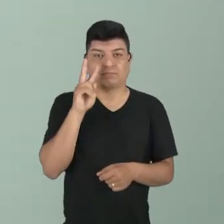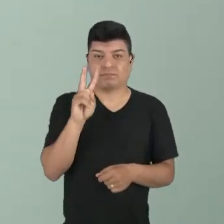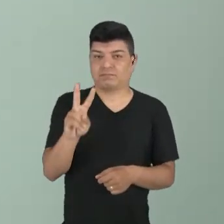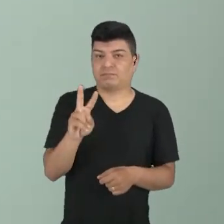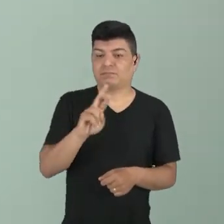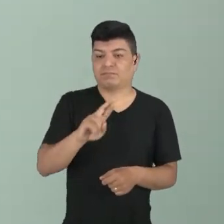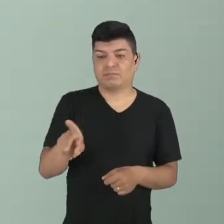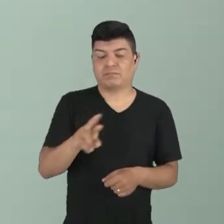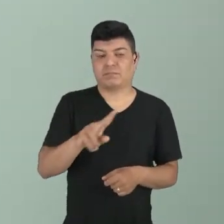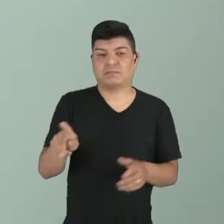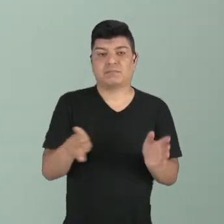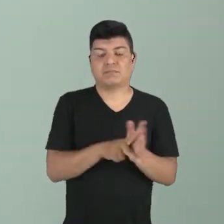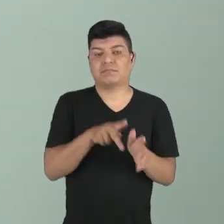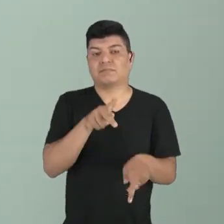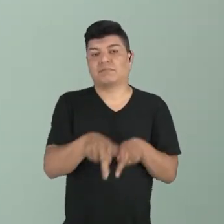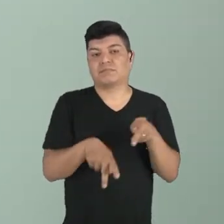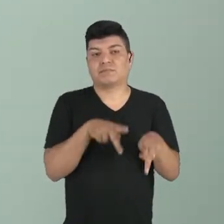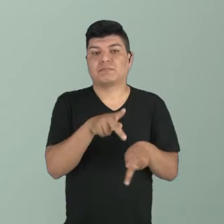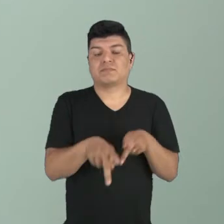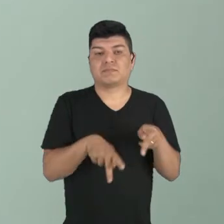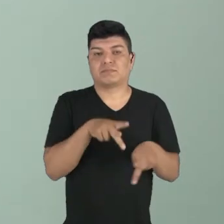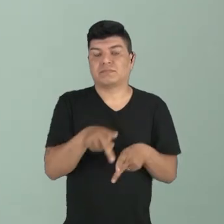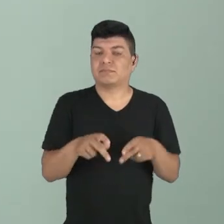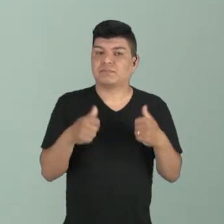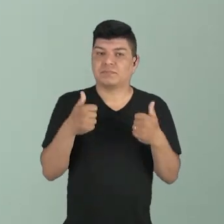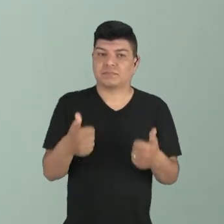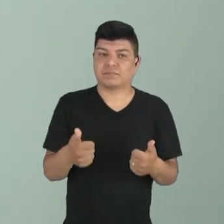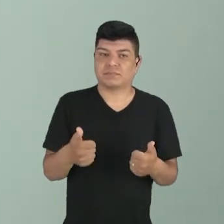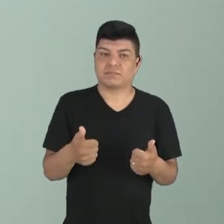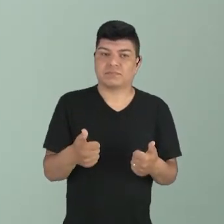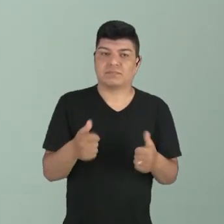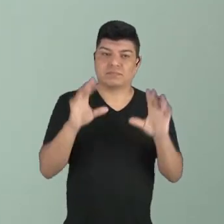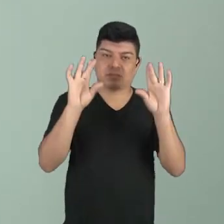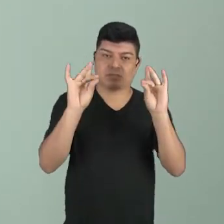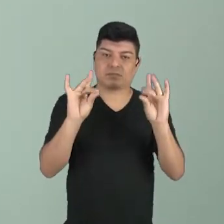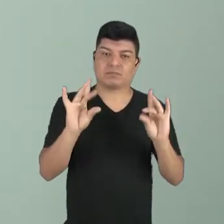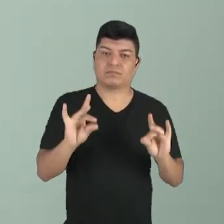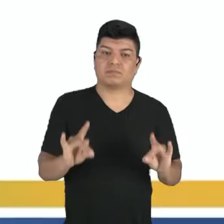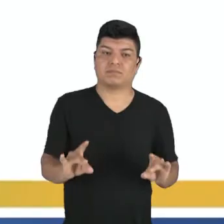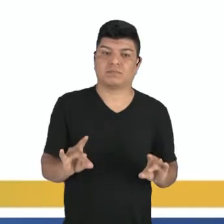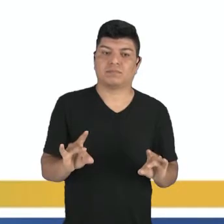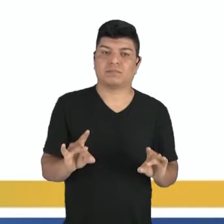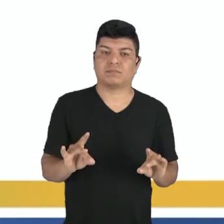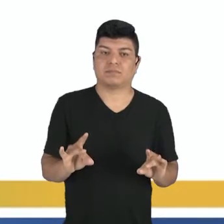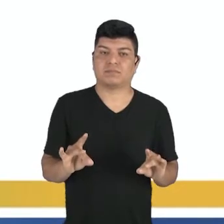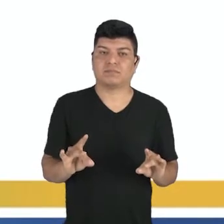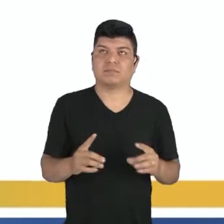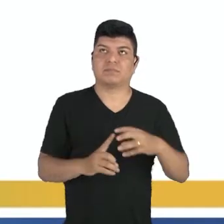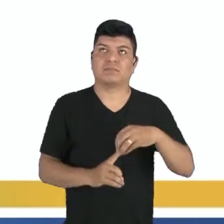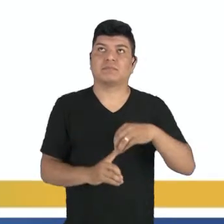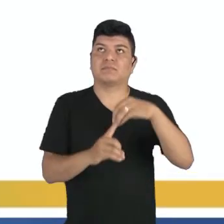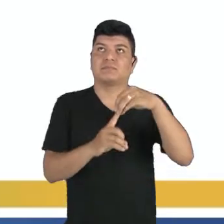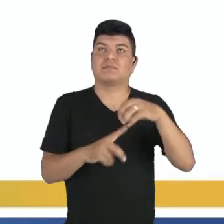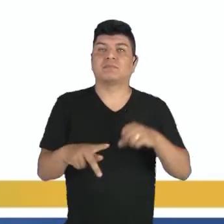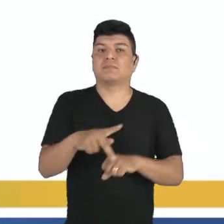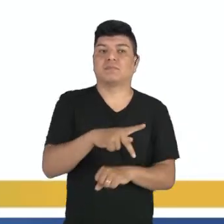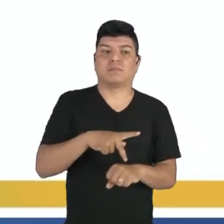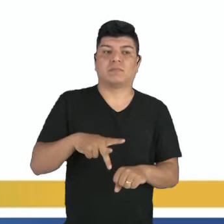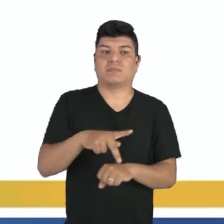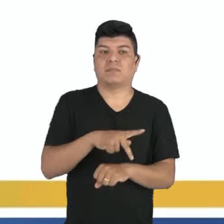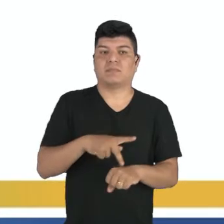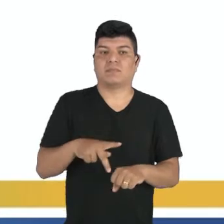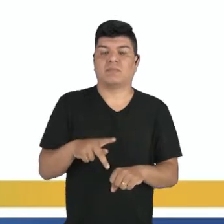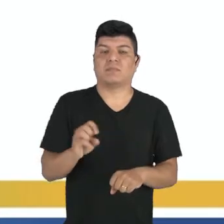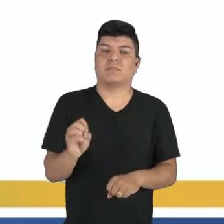pela própria população interna muito bem tal nota esse detalhe aí a o único continente